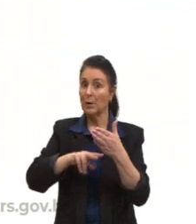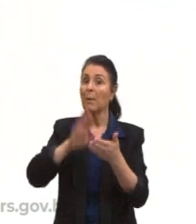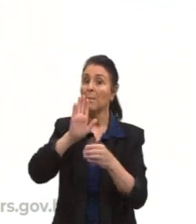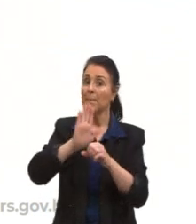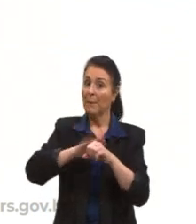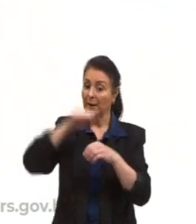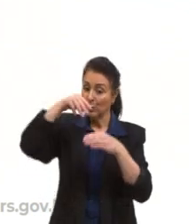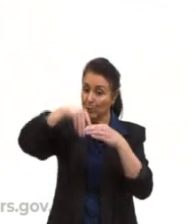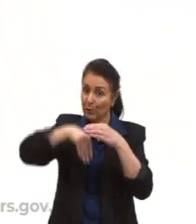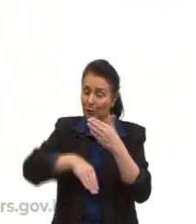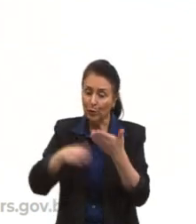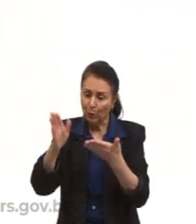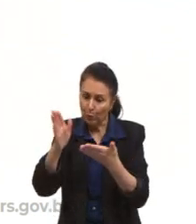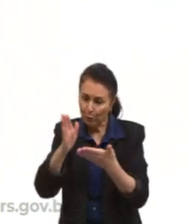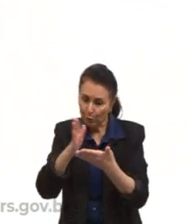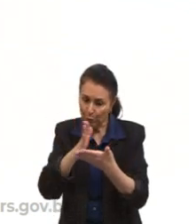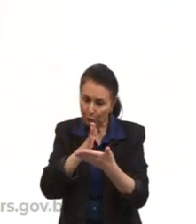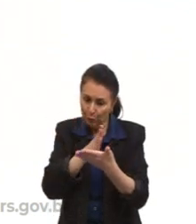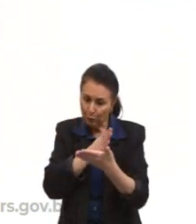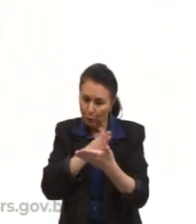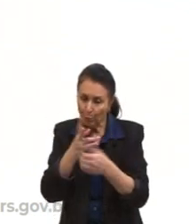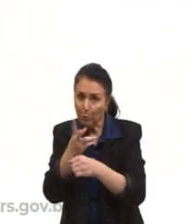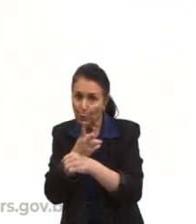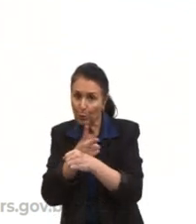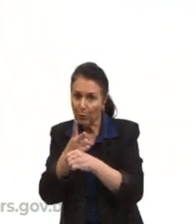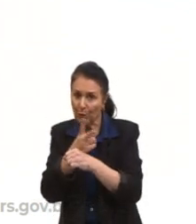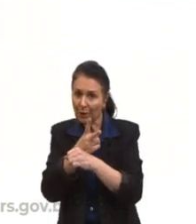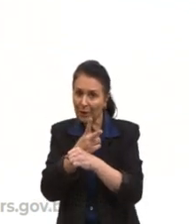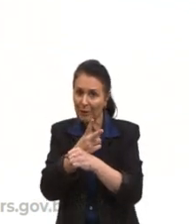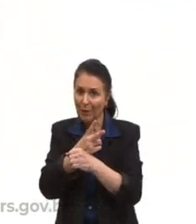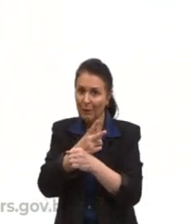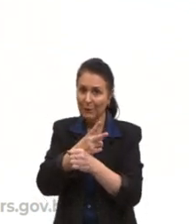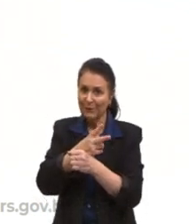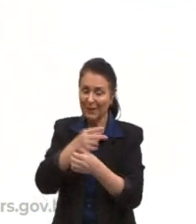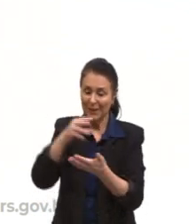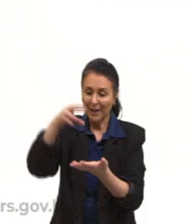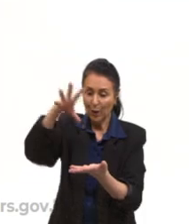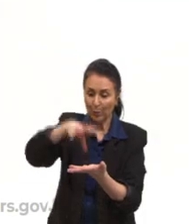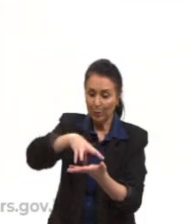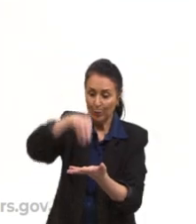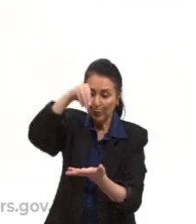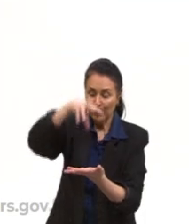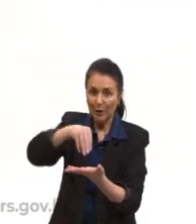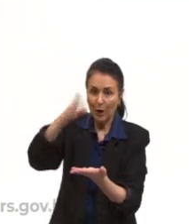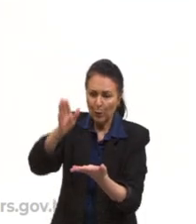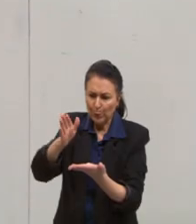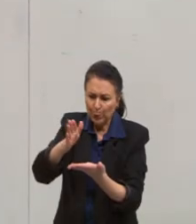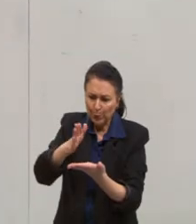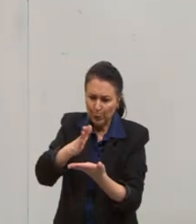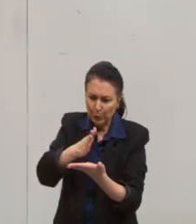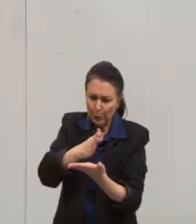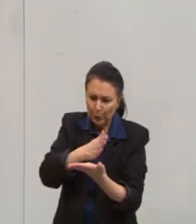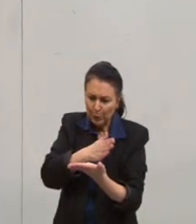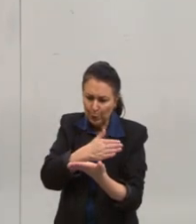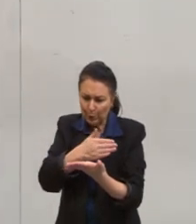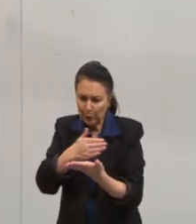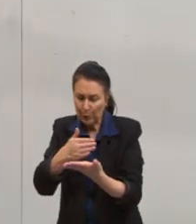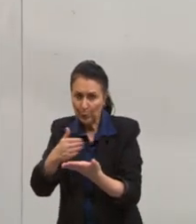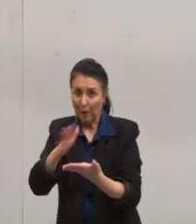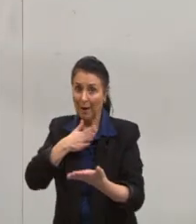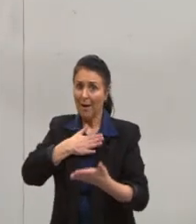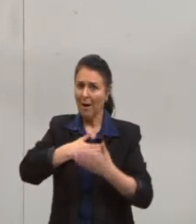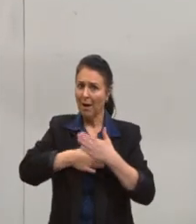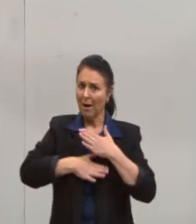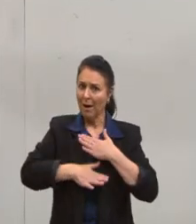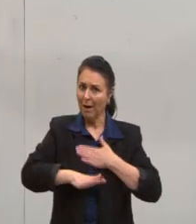preste atenção tem até então preste atenção digitalizar digitalizar é ver com toda a calma passar né